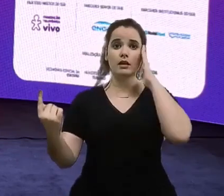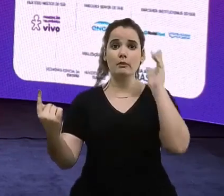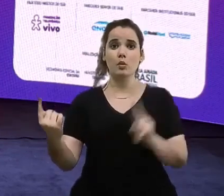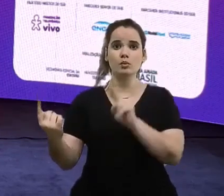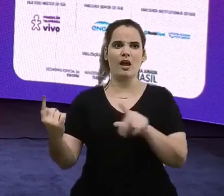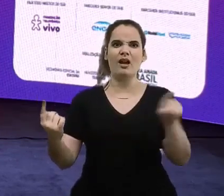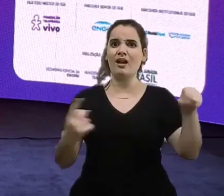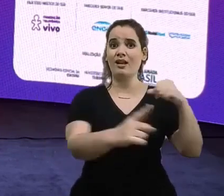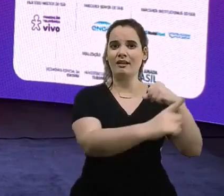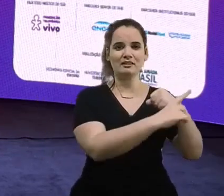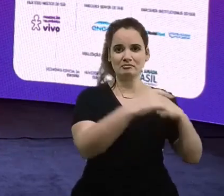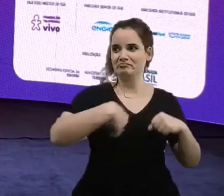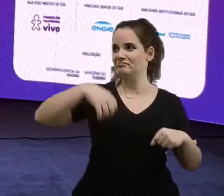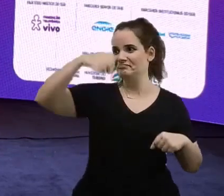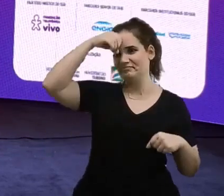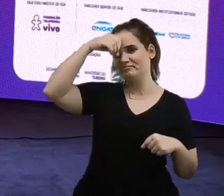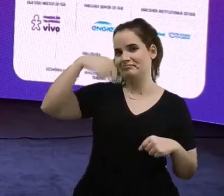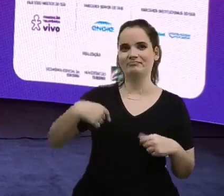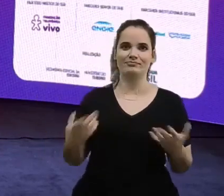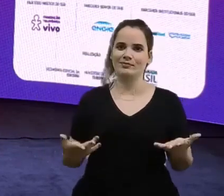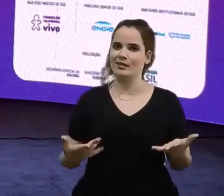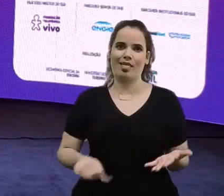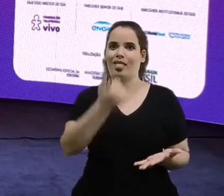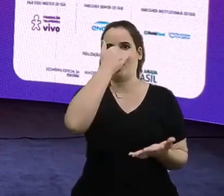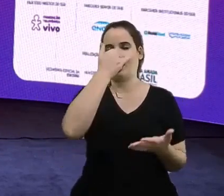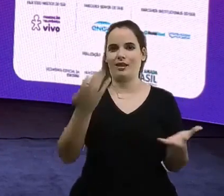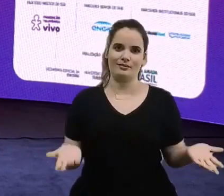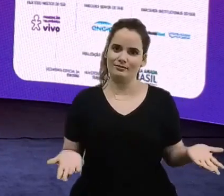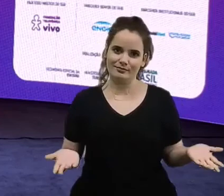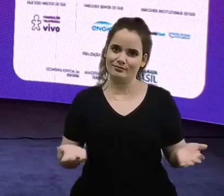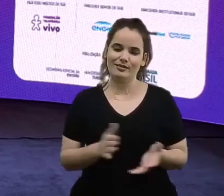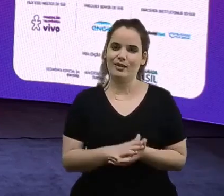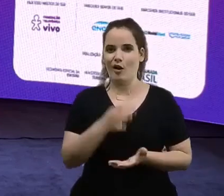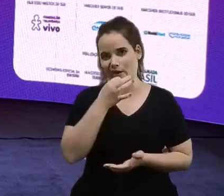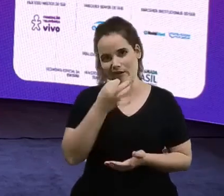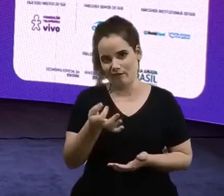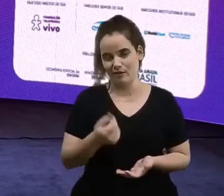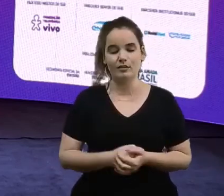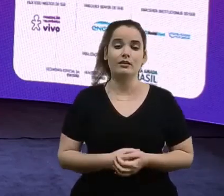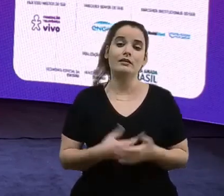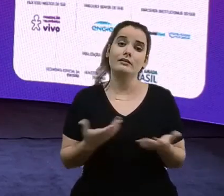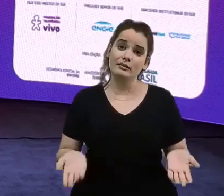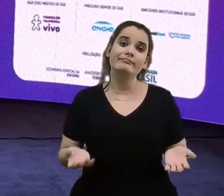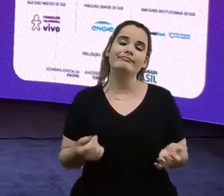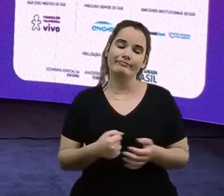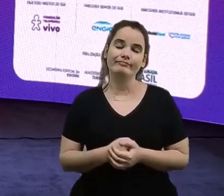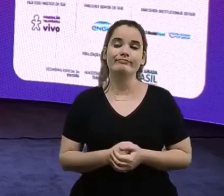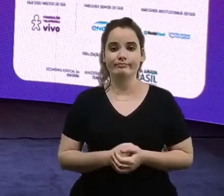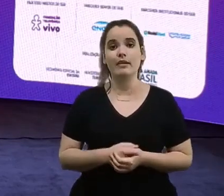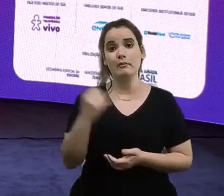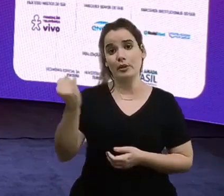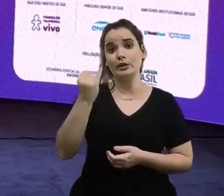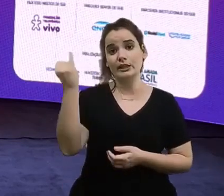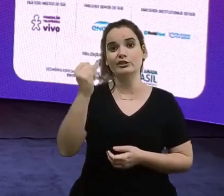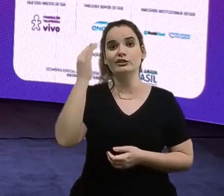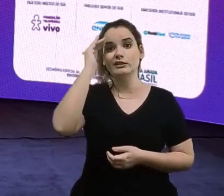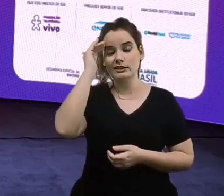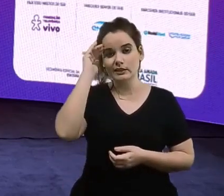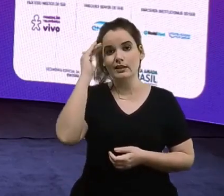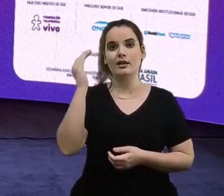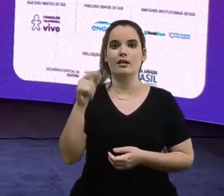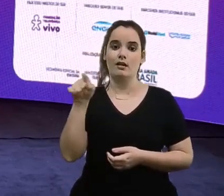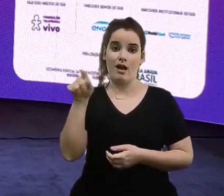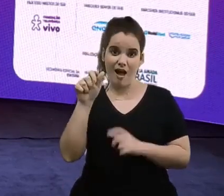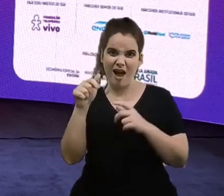aquela solução. Isso é super frustrante para todo mundo, né? Então, acho que é muito importante isso, a gente entender, como a Ana falou, que